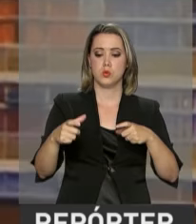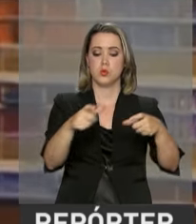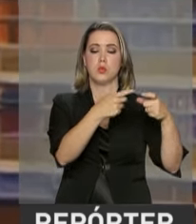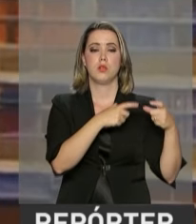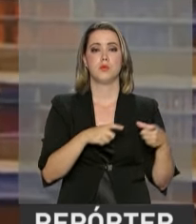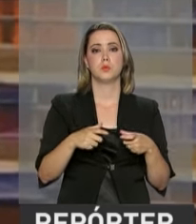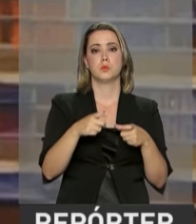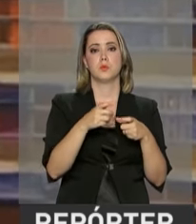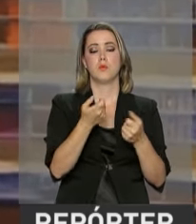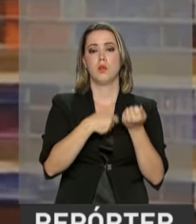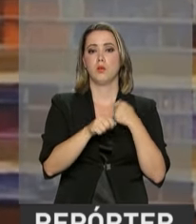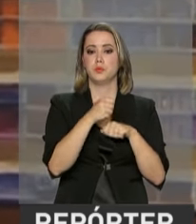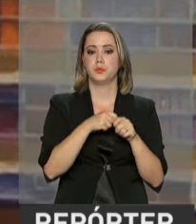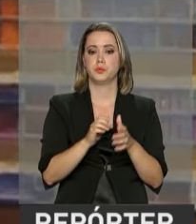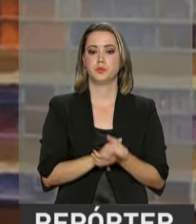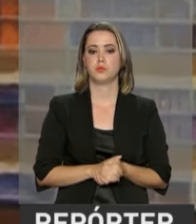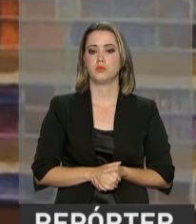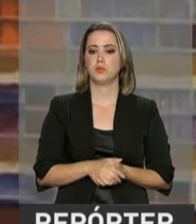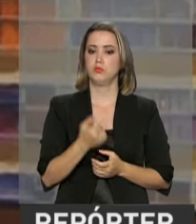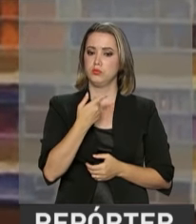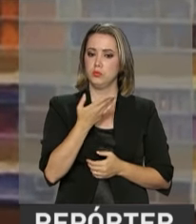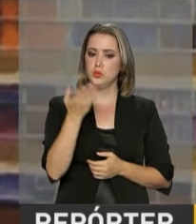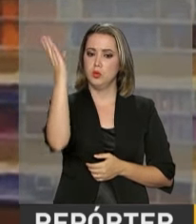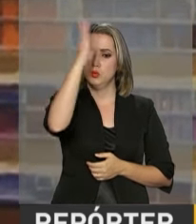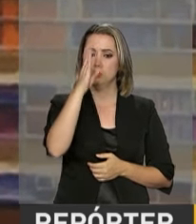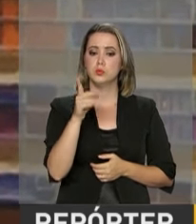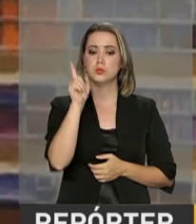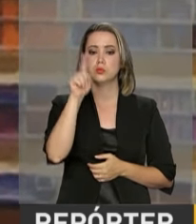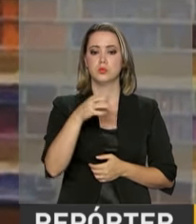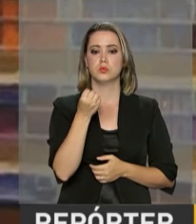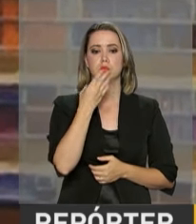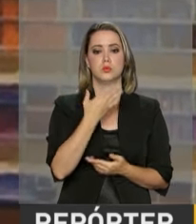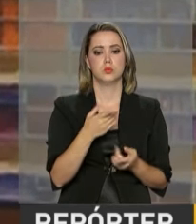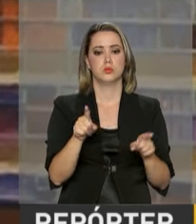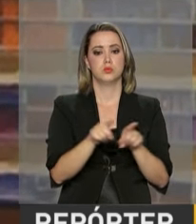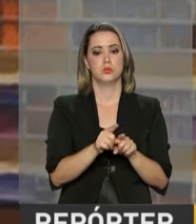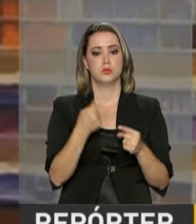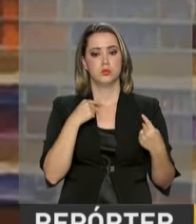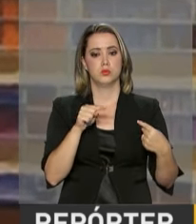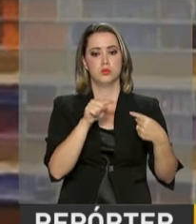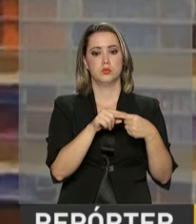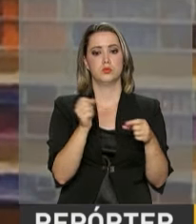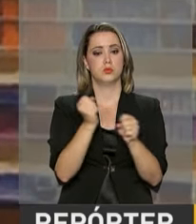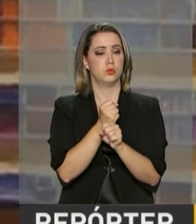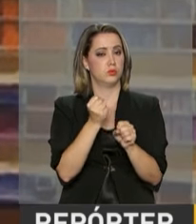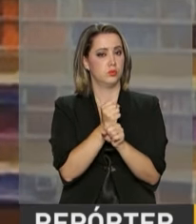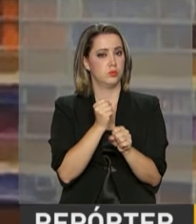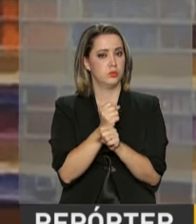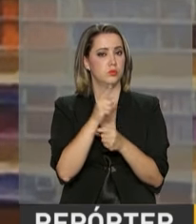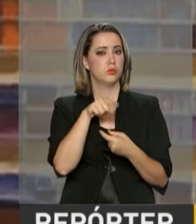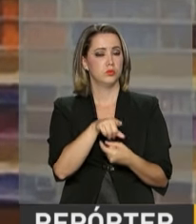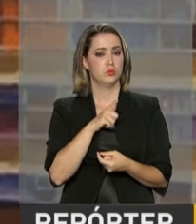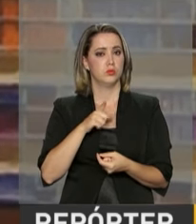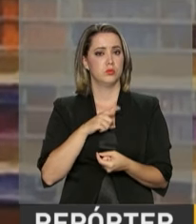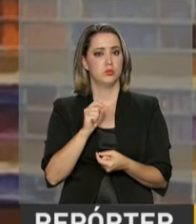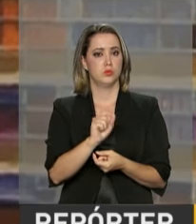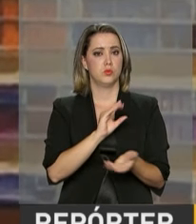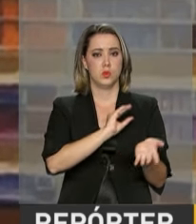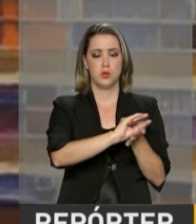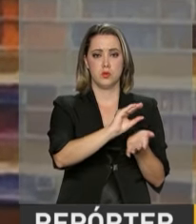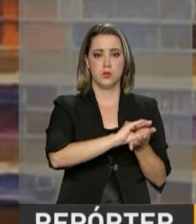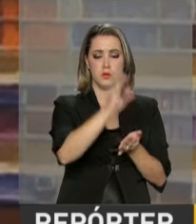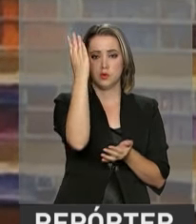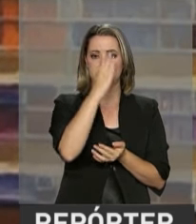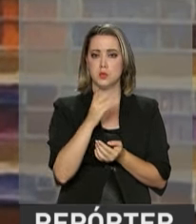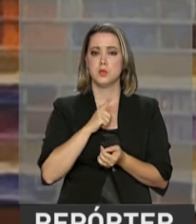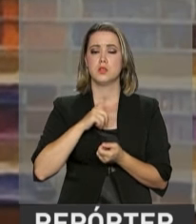gama muito grande de oportunidades acho que a principal tem que ver com a infraestrutura o cimento investimentos que o país